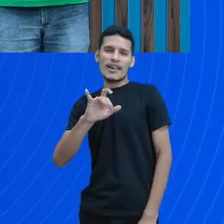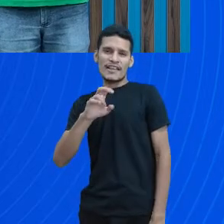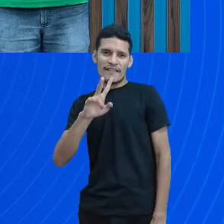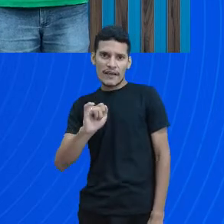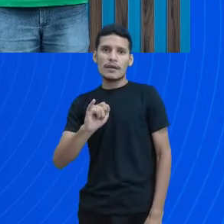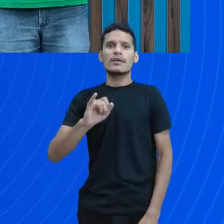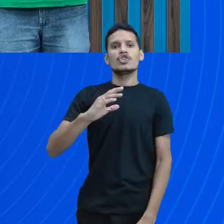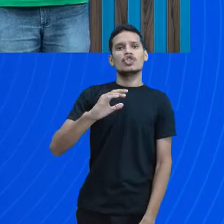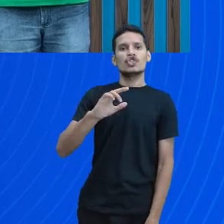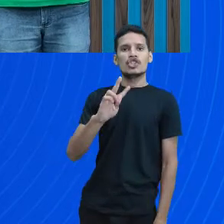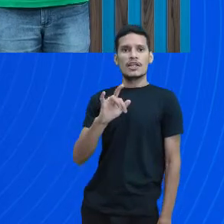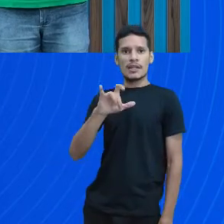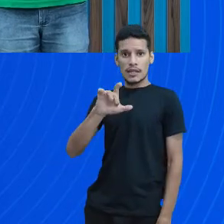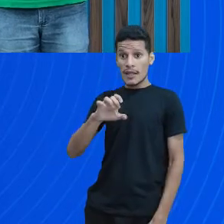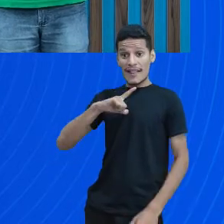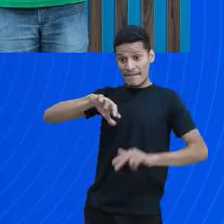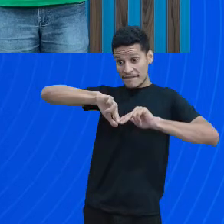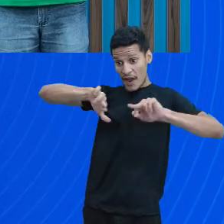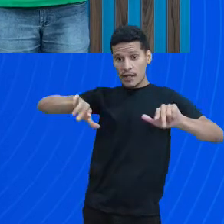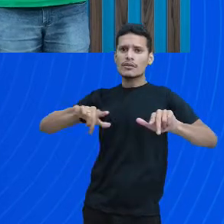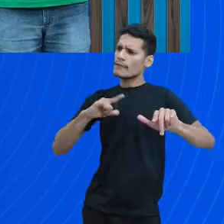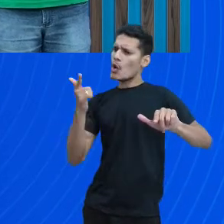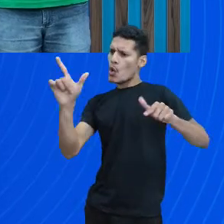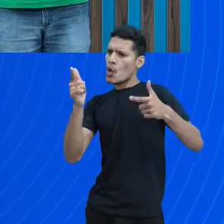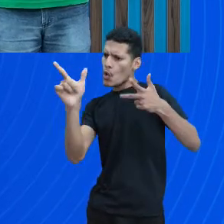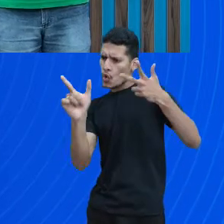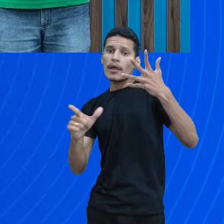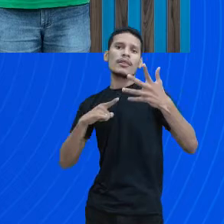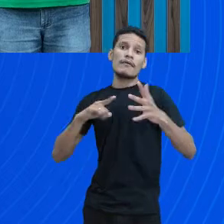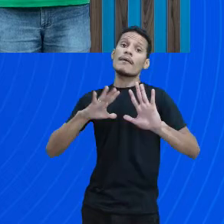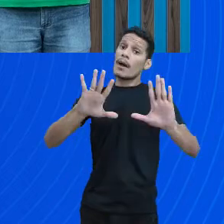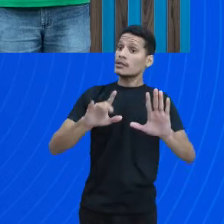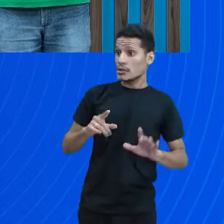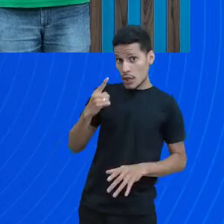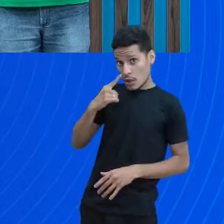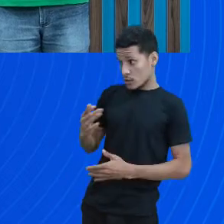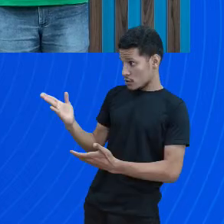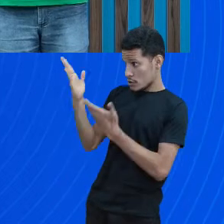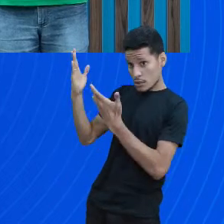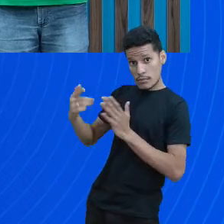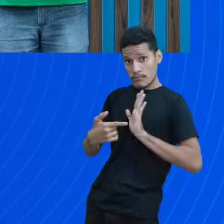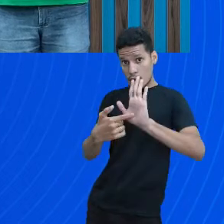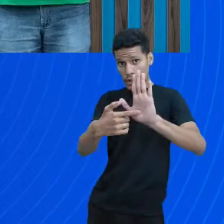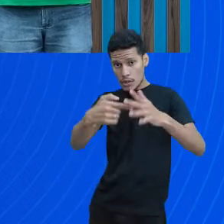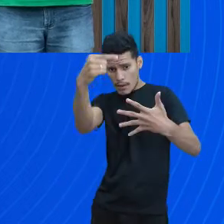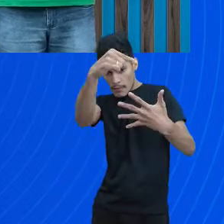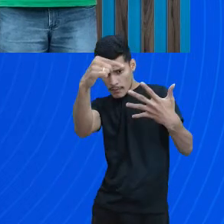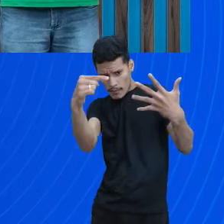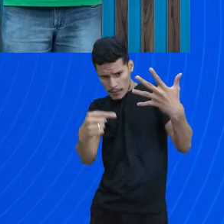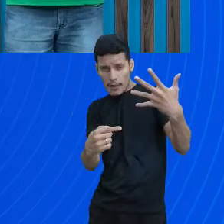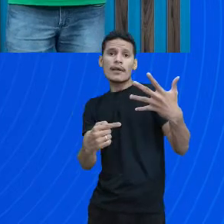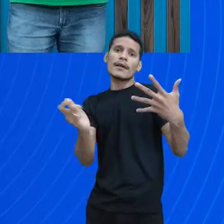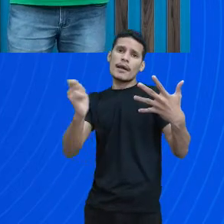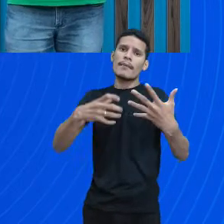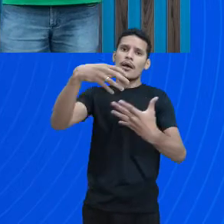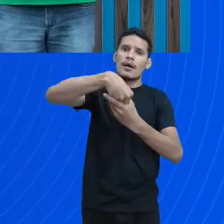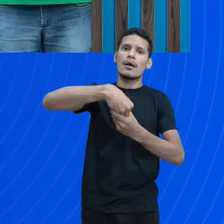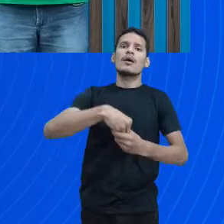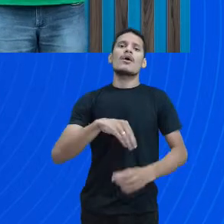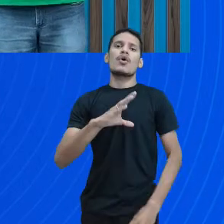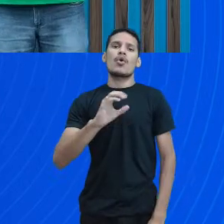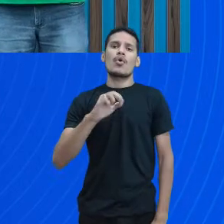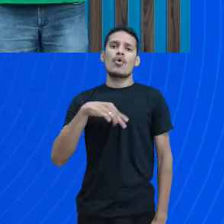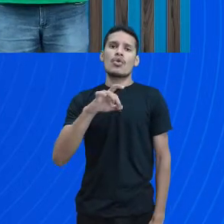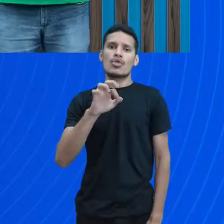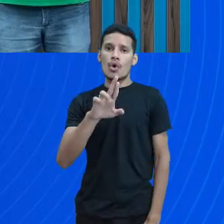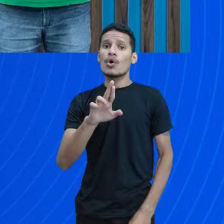tivemos outras ditaduras, mas eu estou destacando essas que estiveram envolvidas aí na Operação Condor, não é? E que foram responsáveis, não é? Ainda não